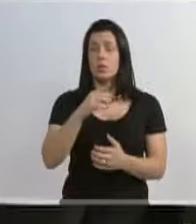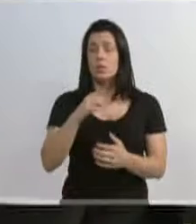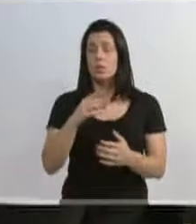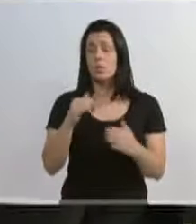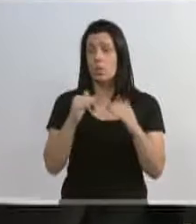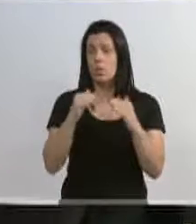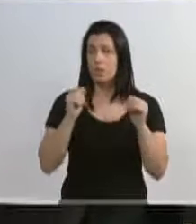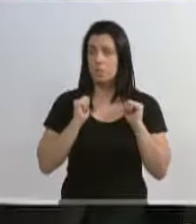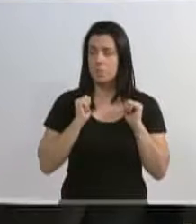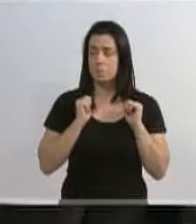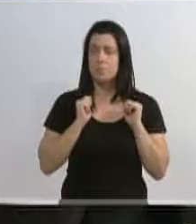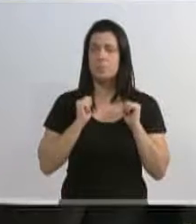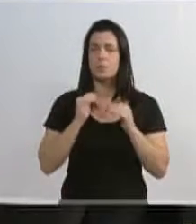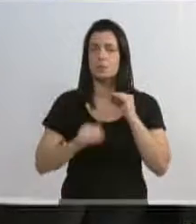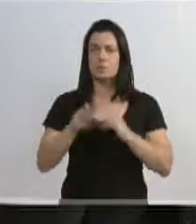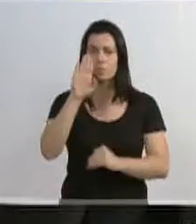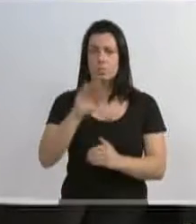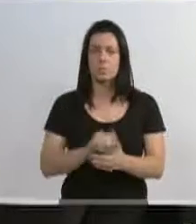se manifestem.